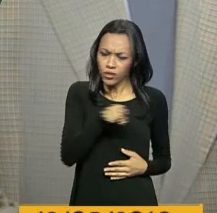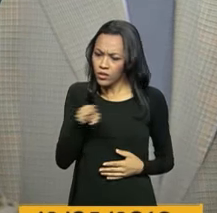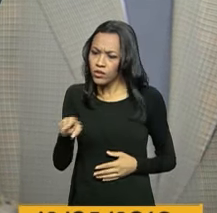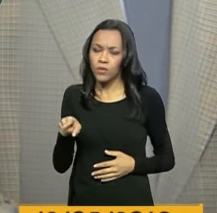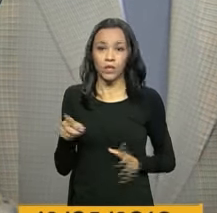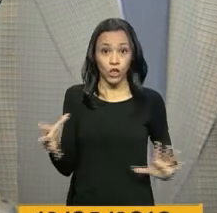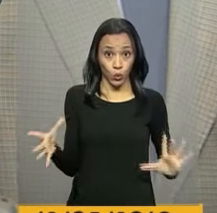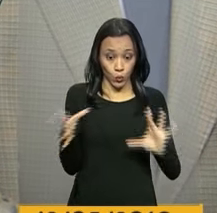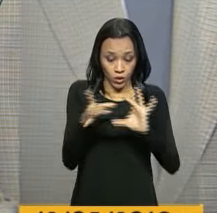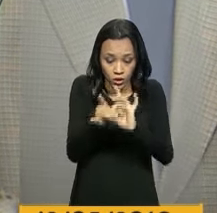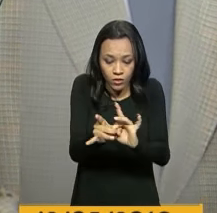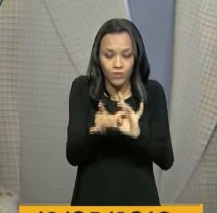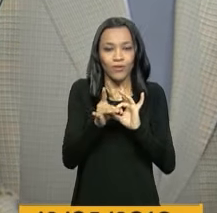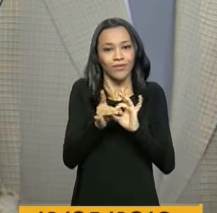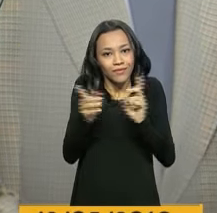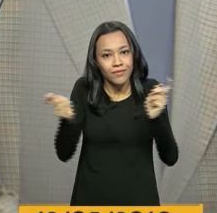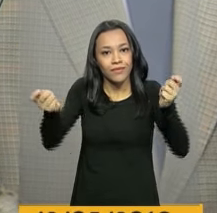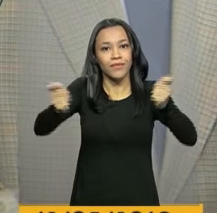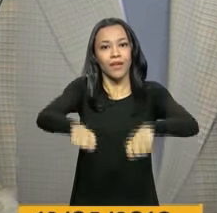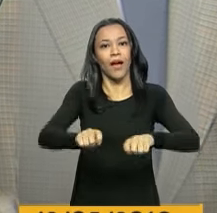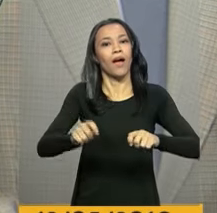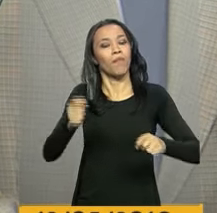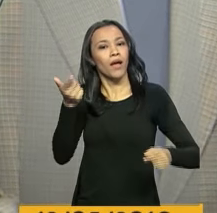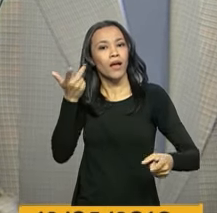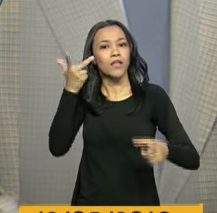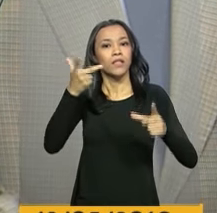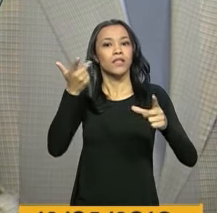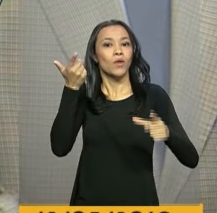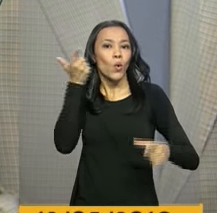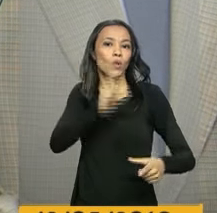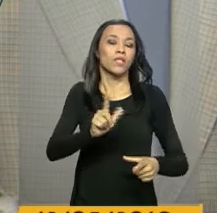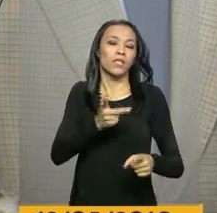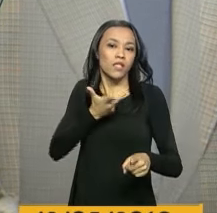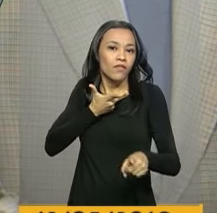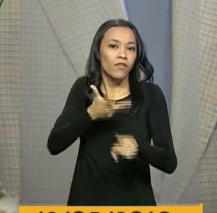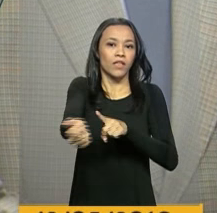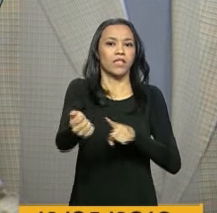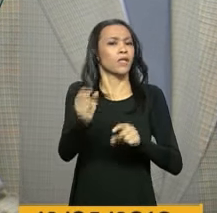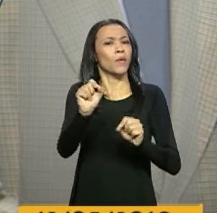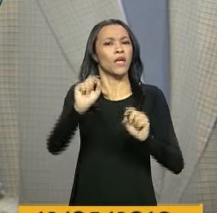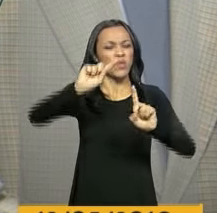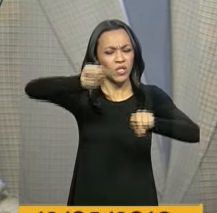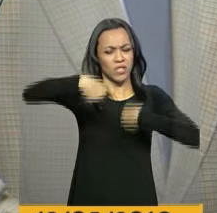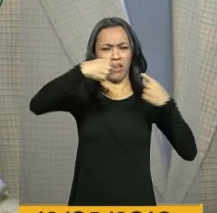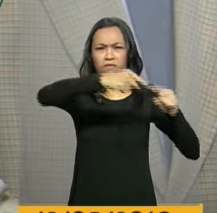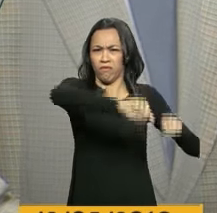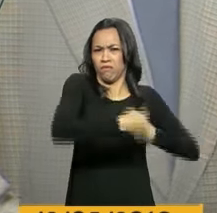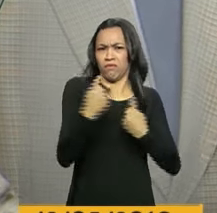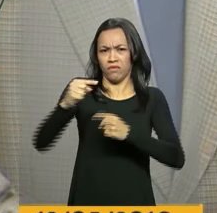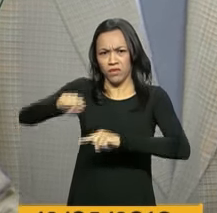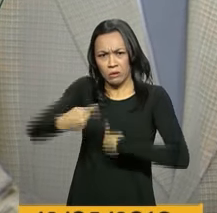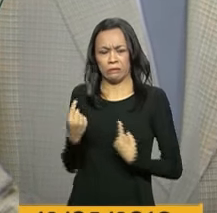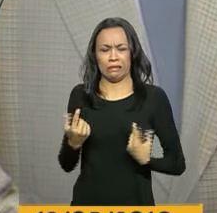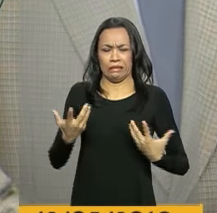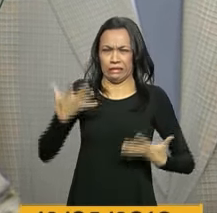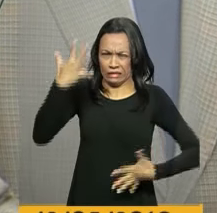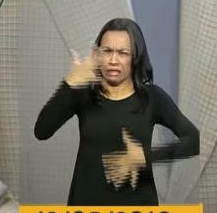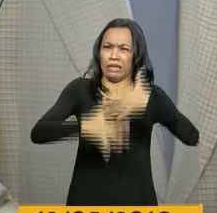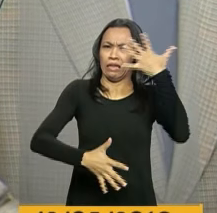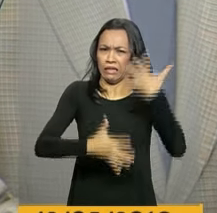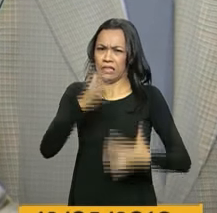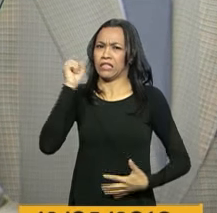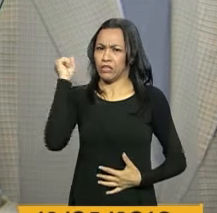unidos, poderemos enfrentar os desafios deste momento que é de grande